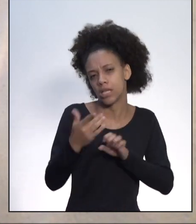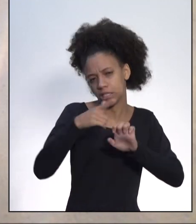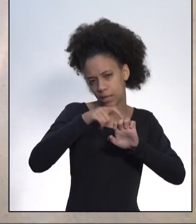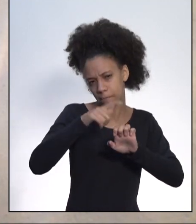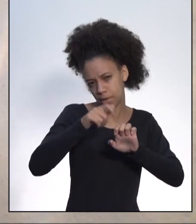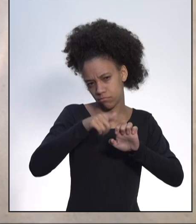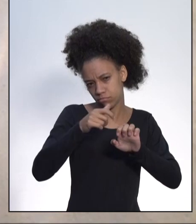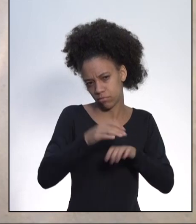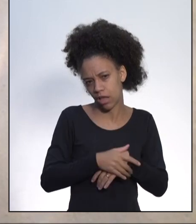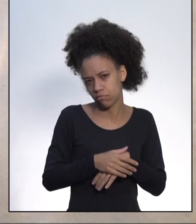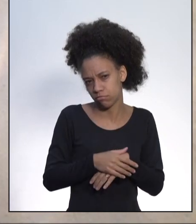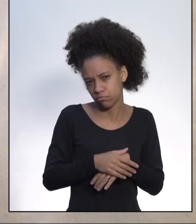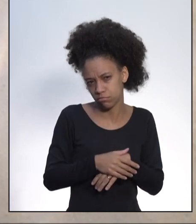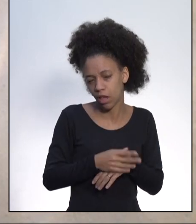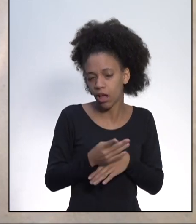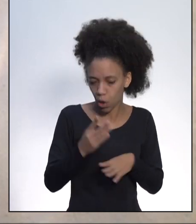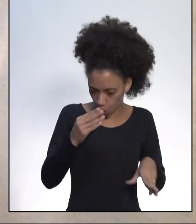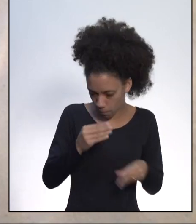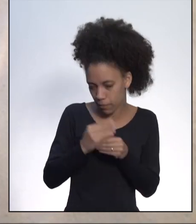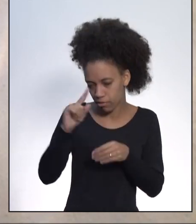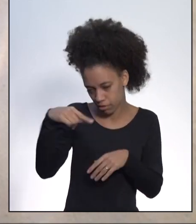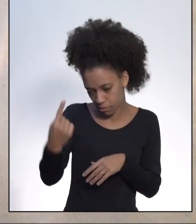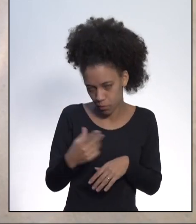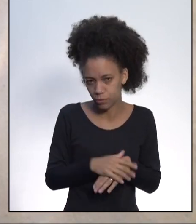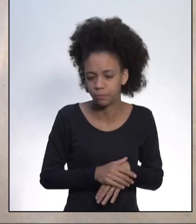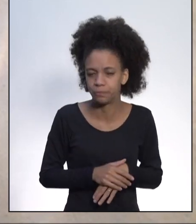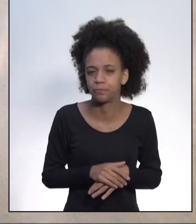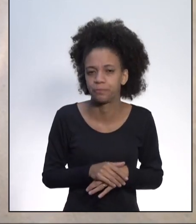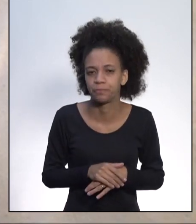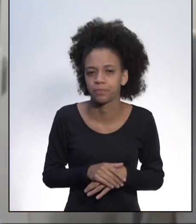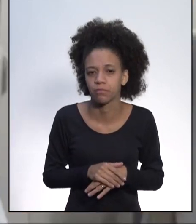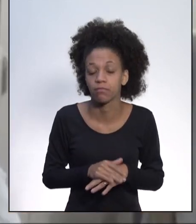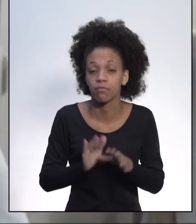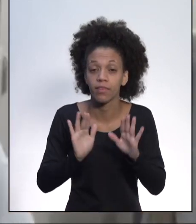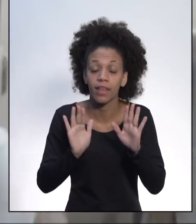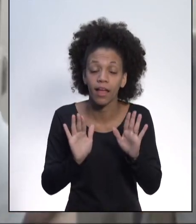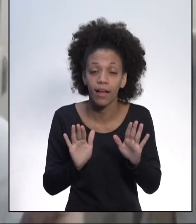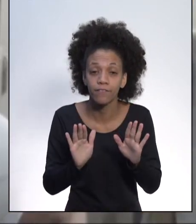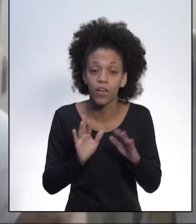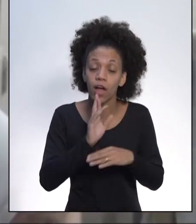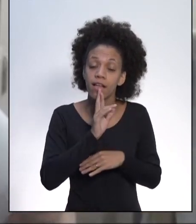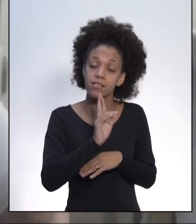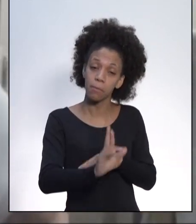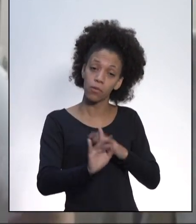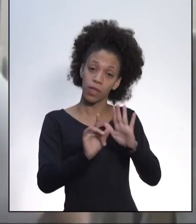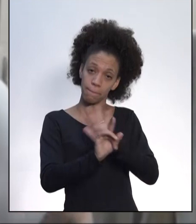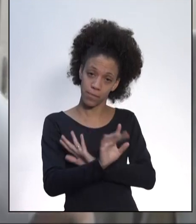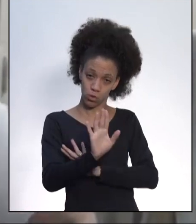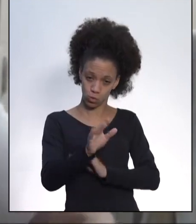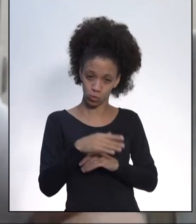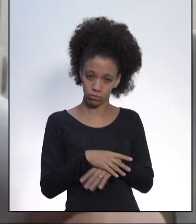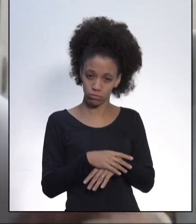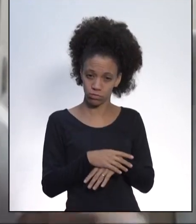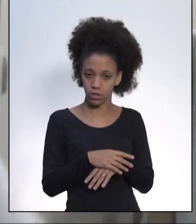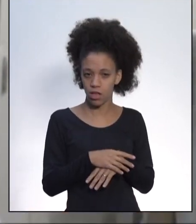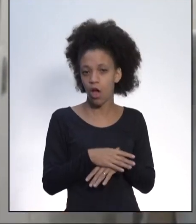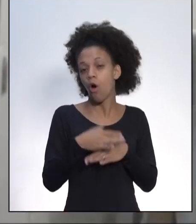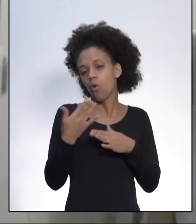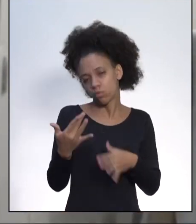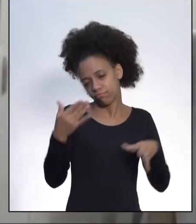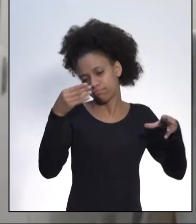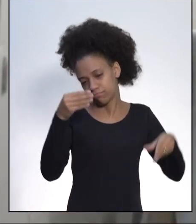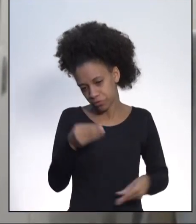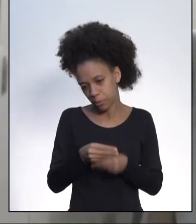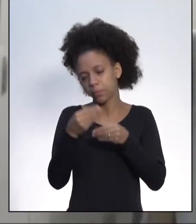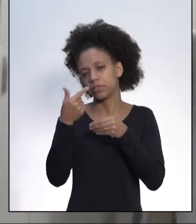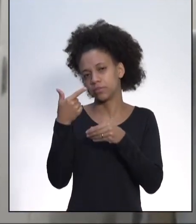Depois eu posso complementar. Eu queria que você respondesse isso aí. Eu vou responder essa pergunta conectando um pouquinho com o que eu falei